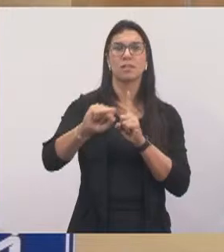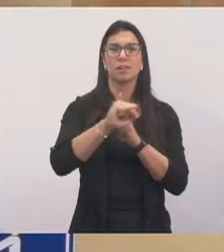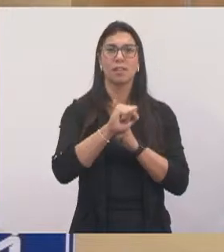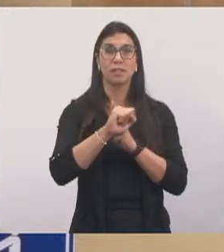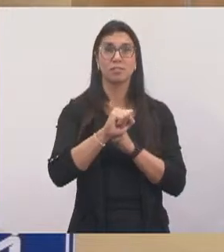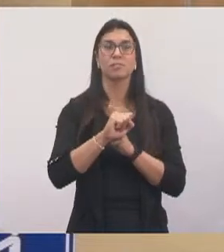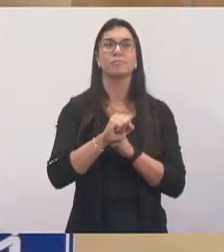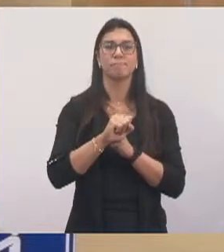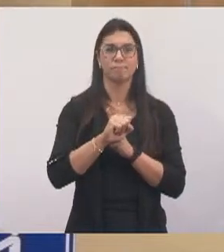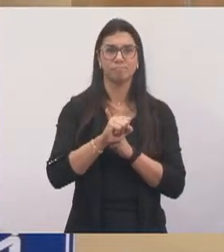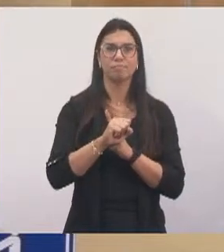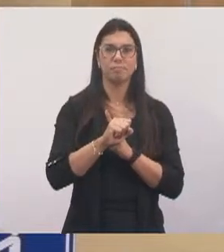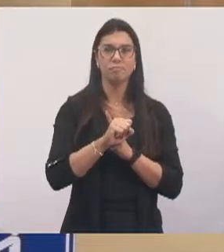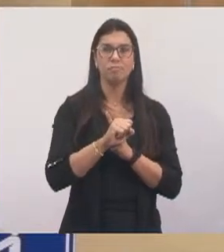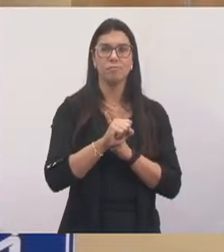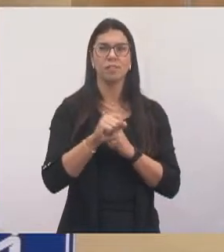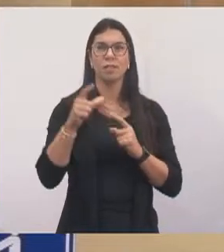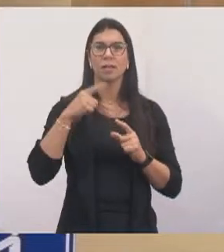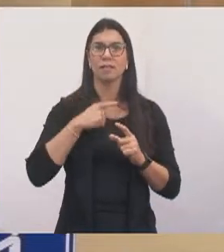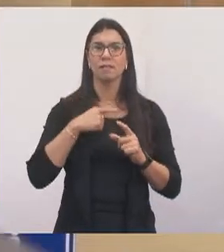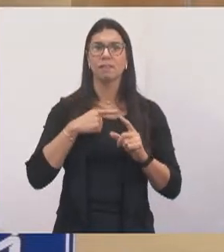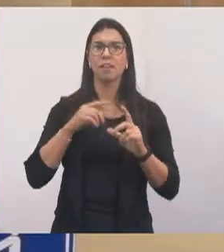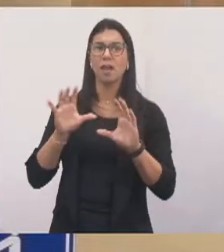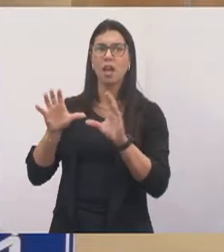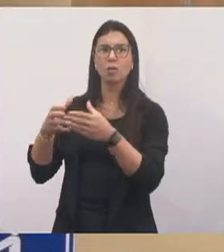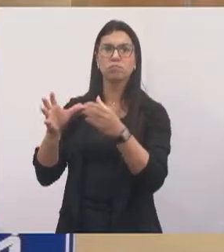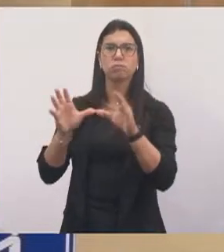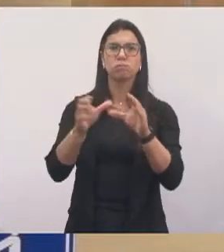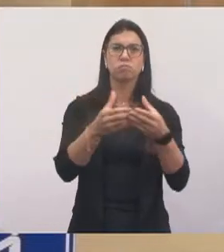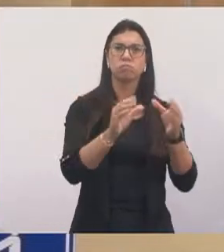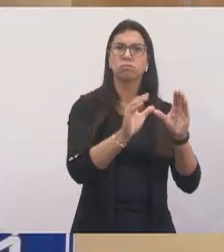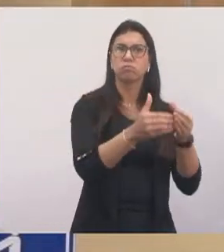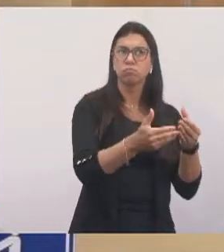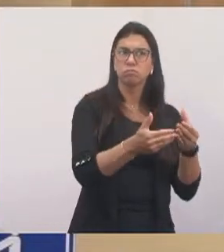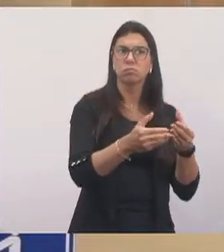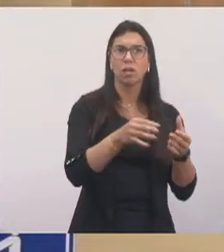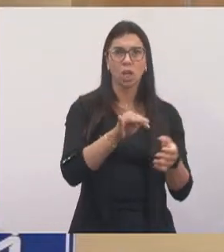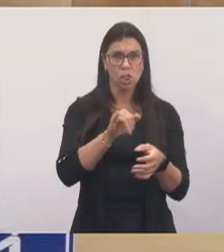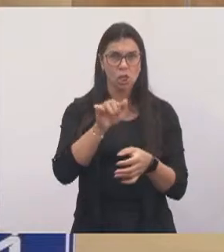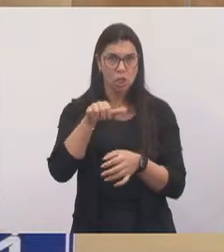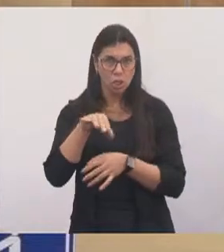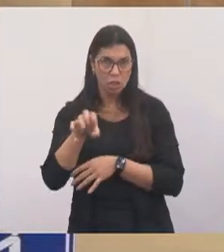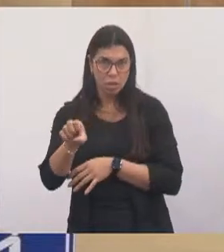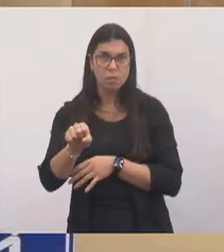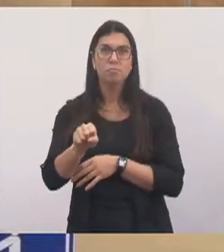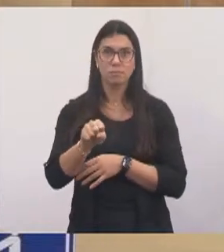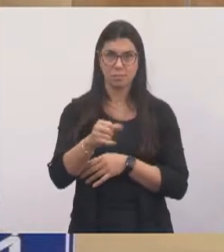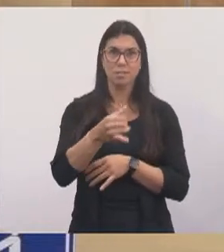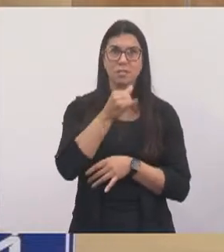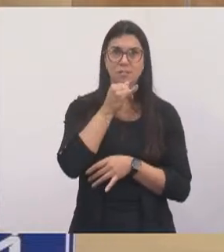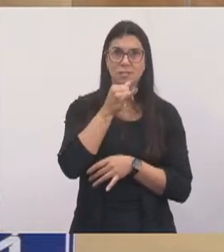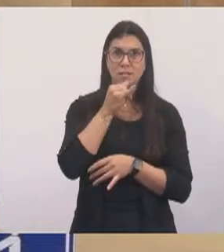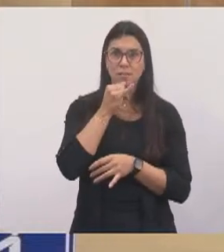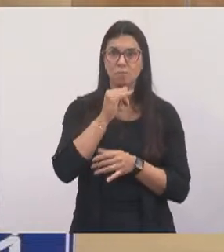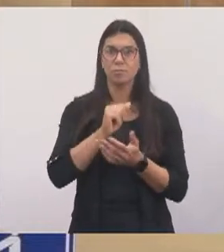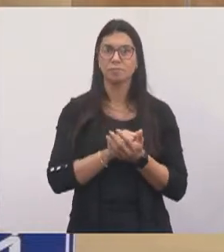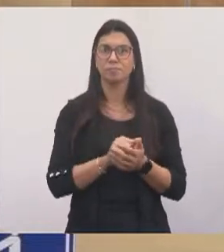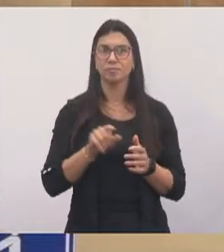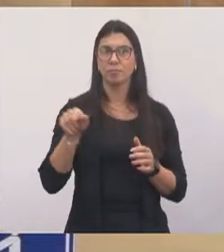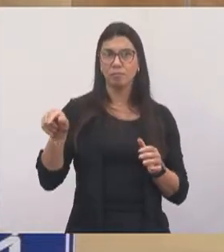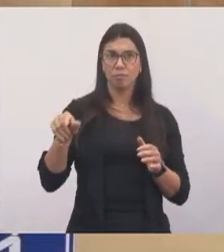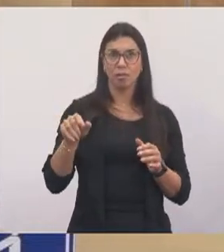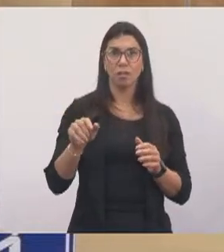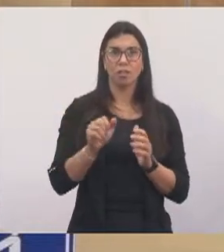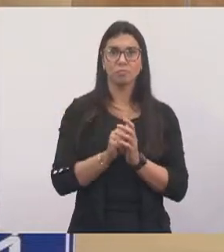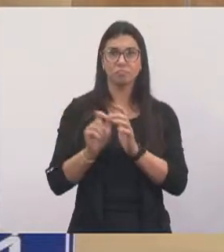chegar? Você tem vários times, independente da modalidade. Você tem esses times ligados a uma